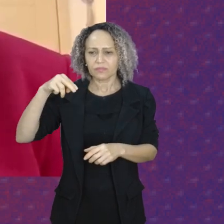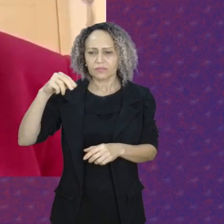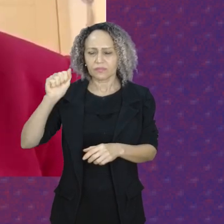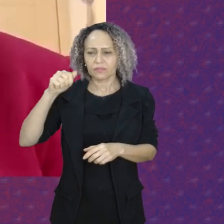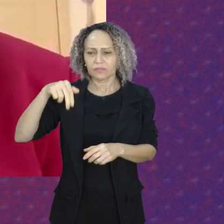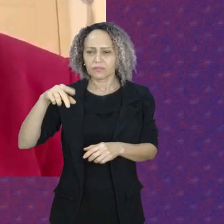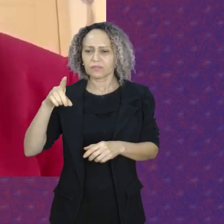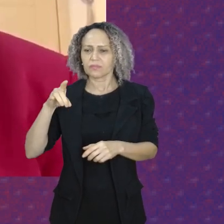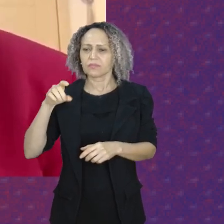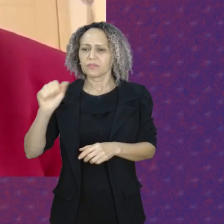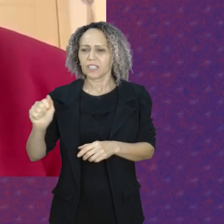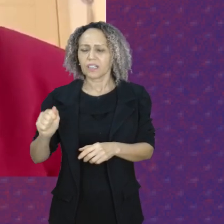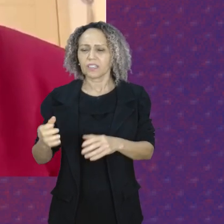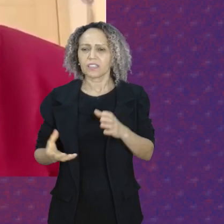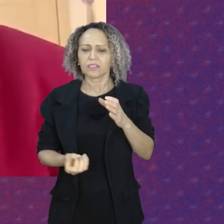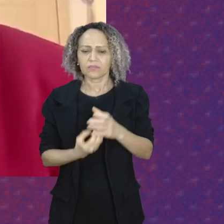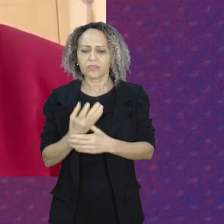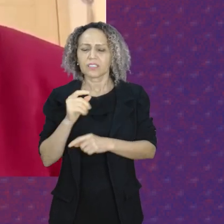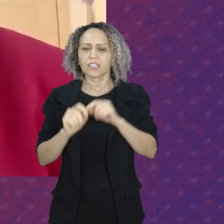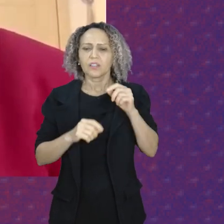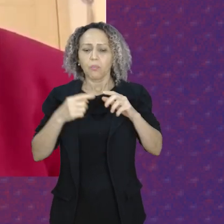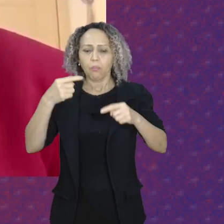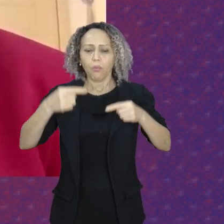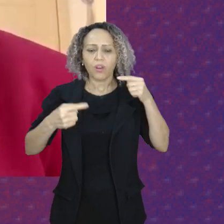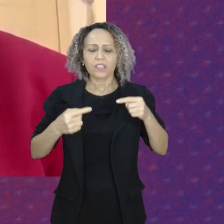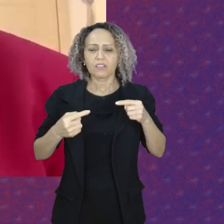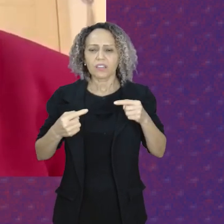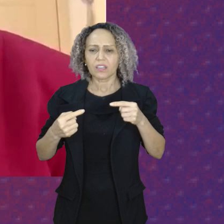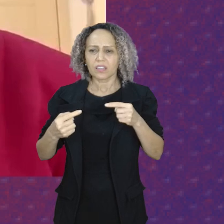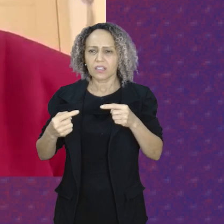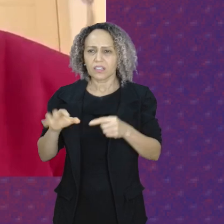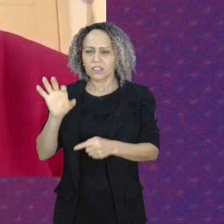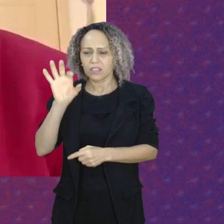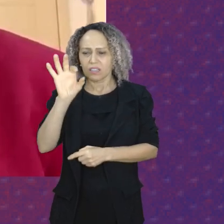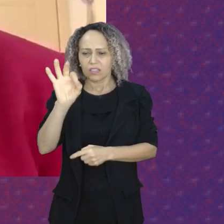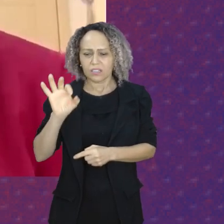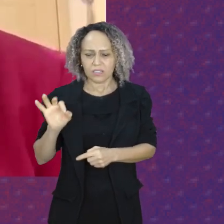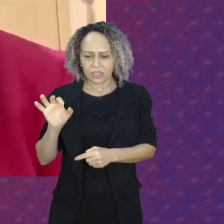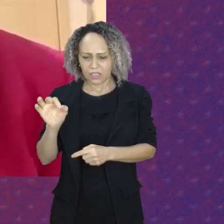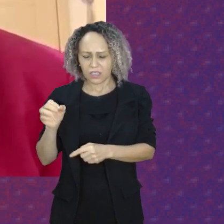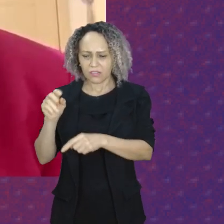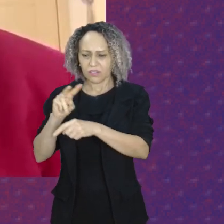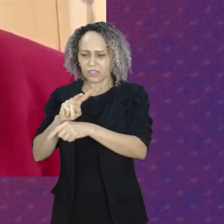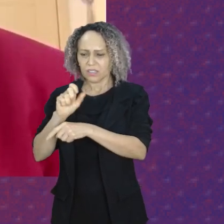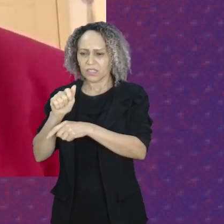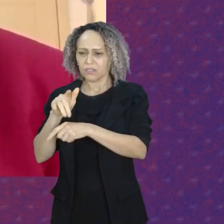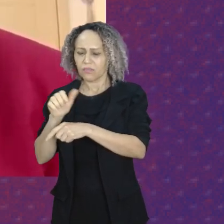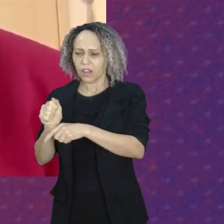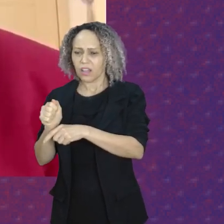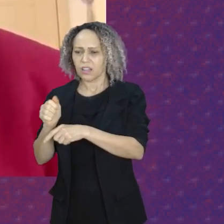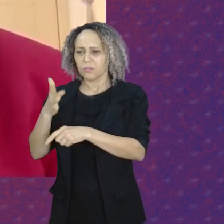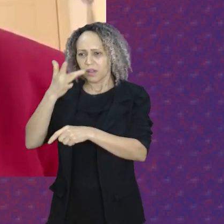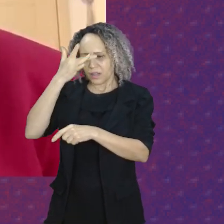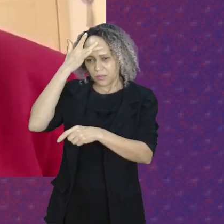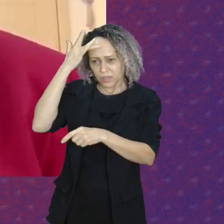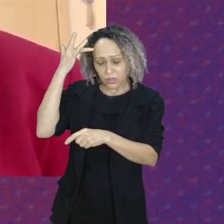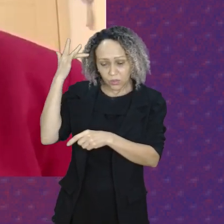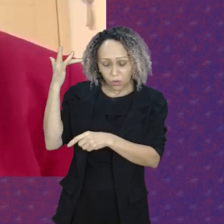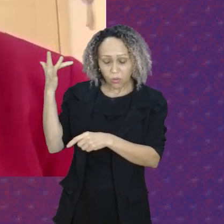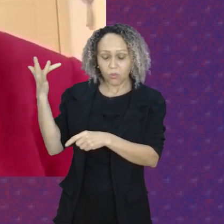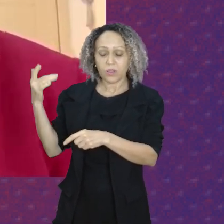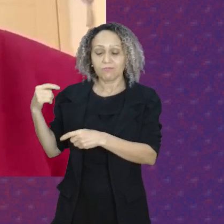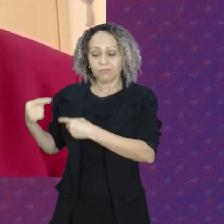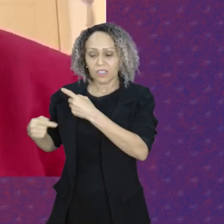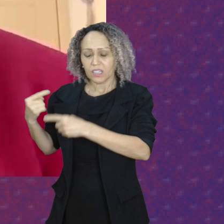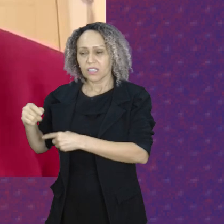adotadas políticas de reserva de vagas para afrodescendentes em concursos públicos, federais e no ingresso